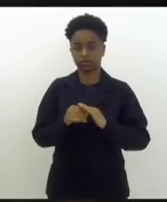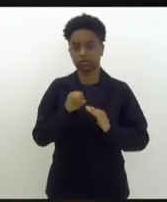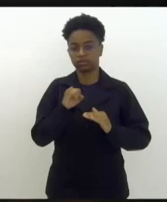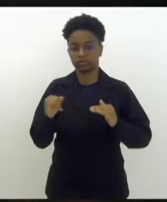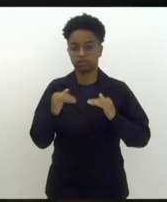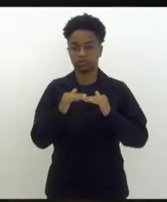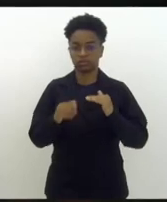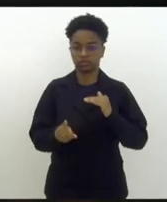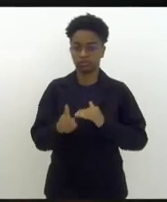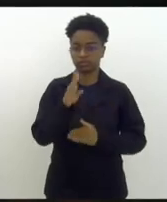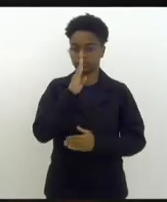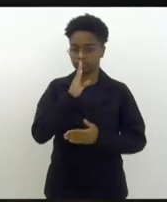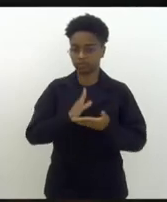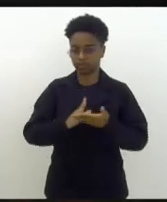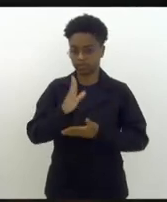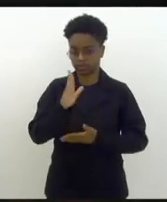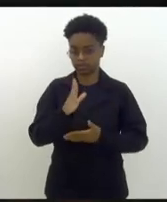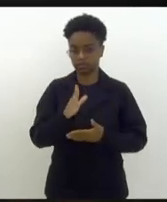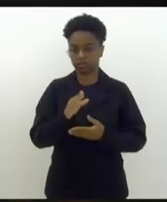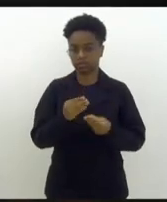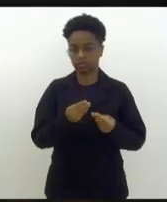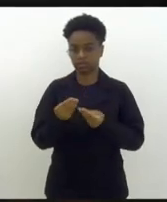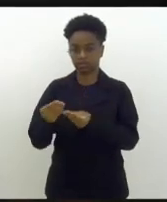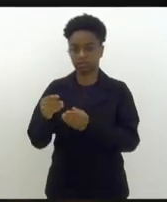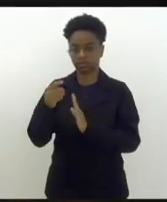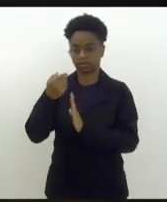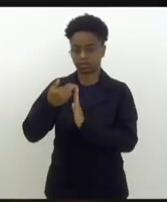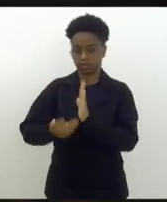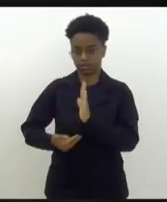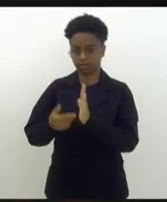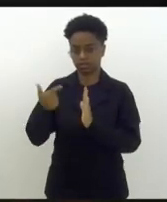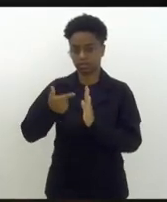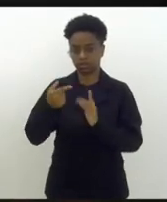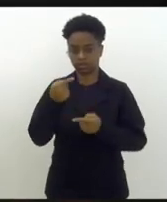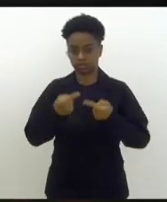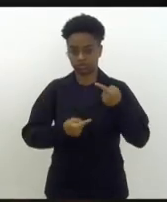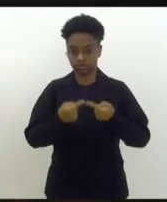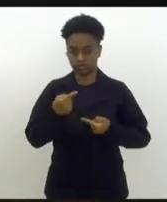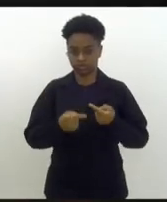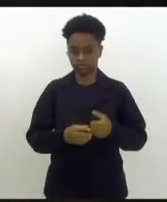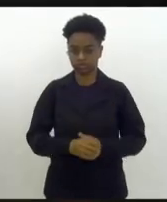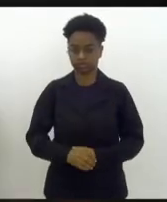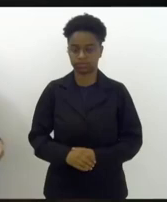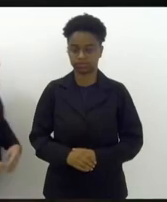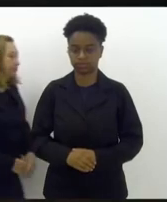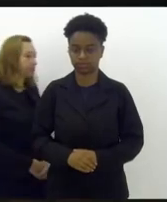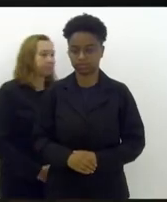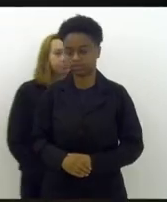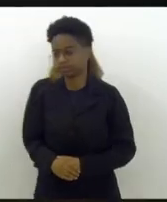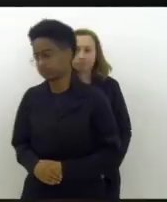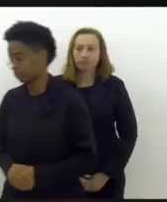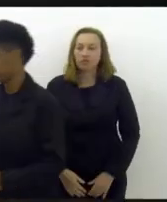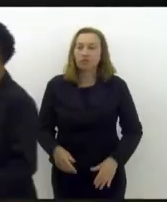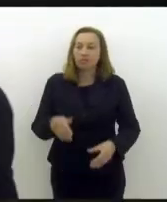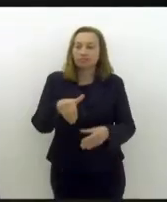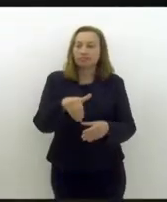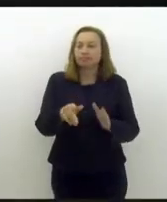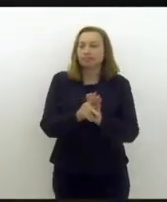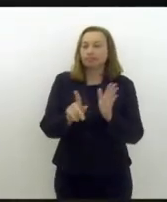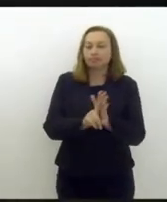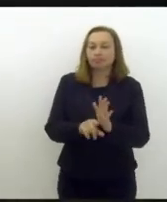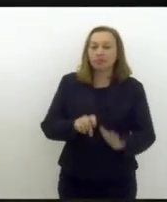a própria Manias Como estão aprovado vai a redação do vencido para o segundo discussão anuncio o projeto de lei